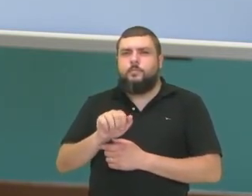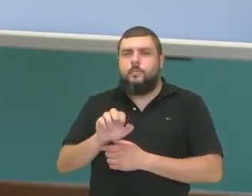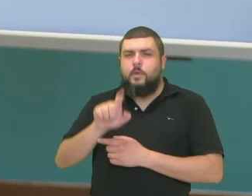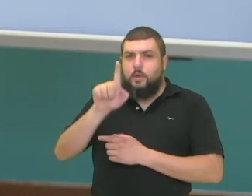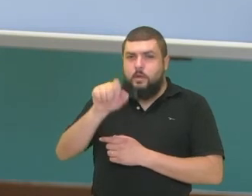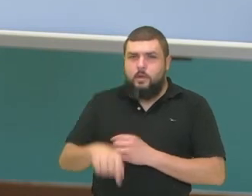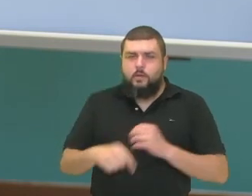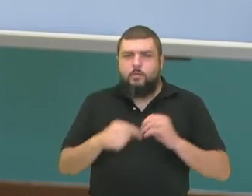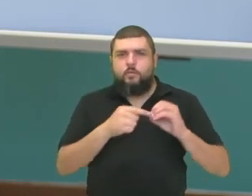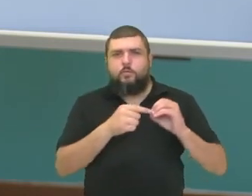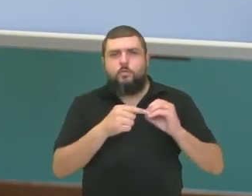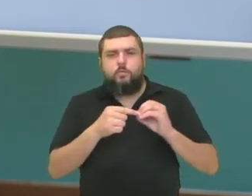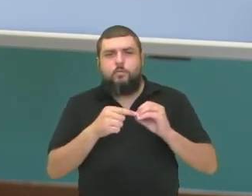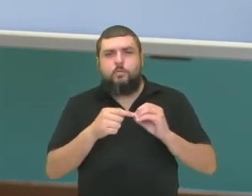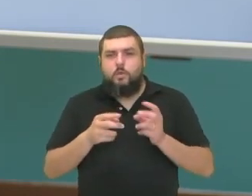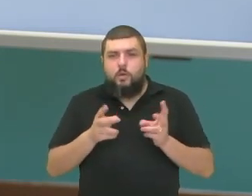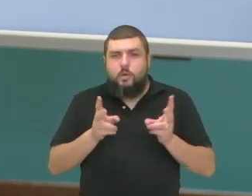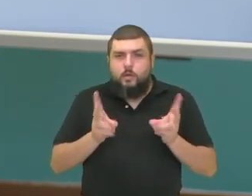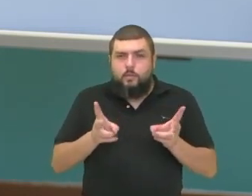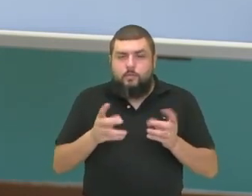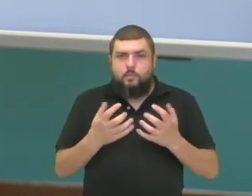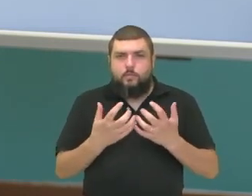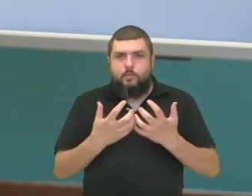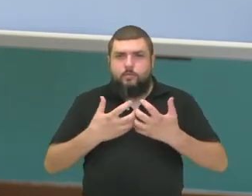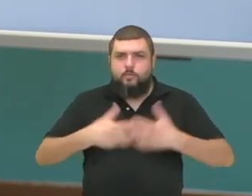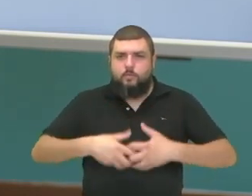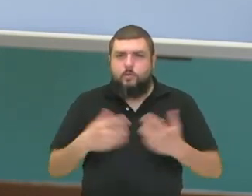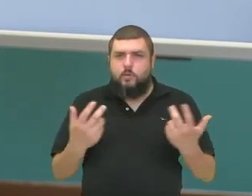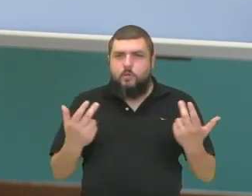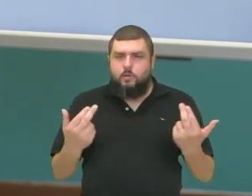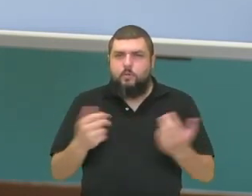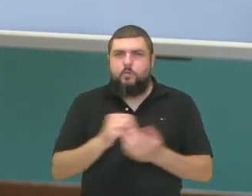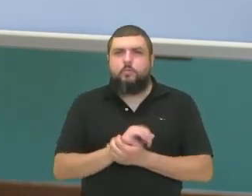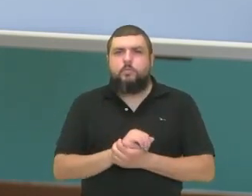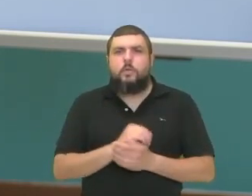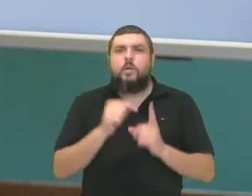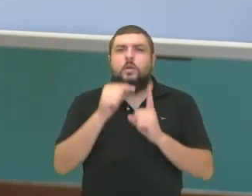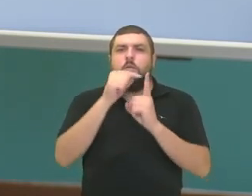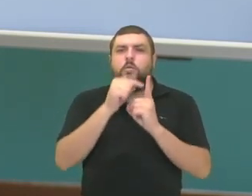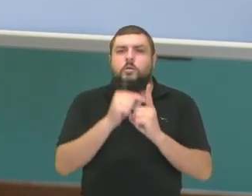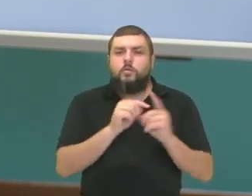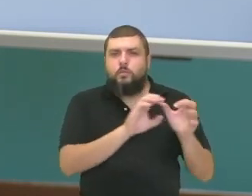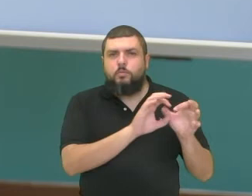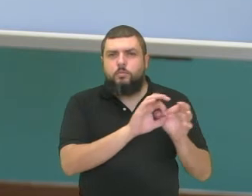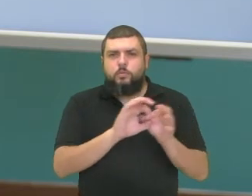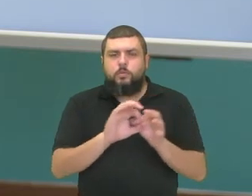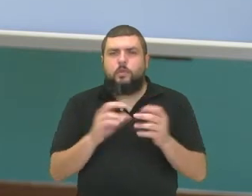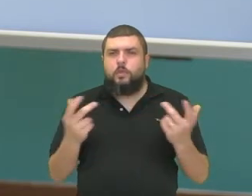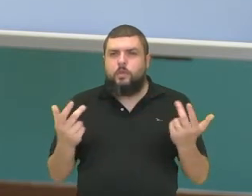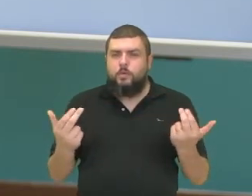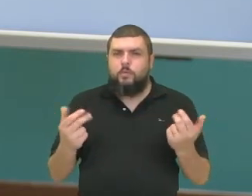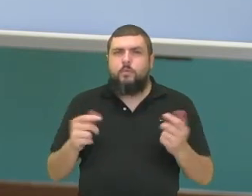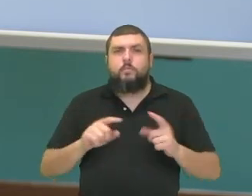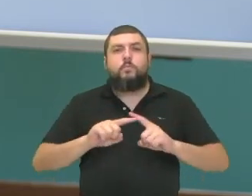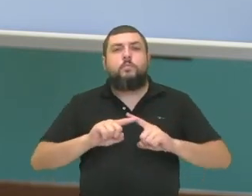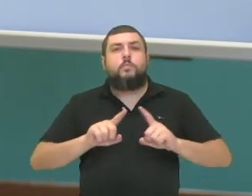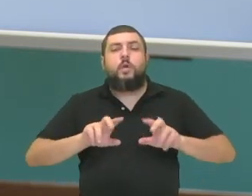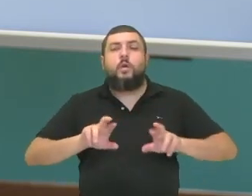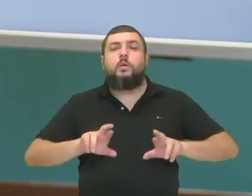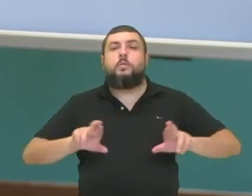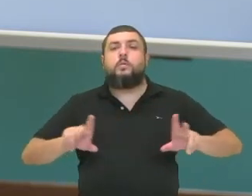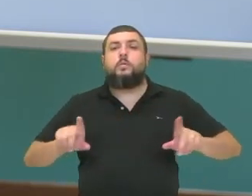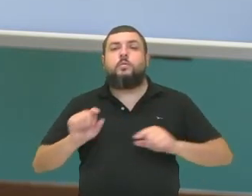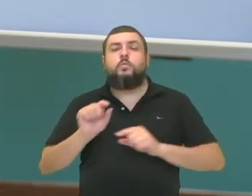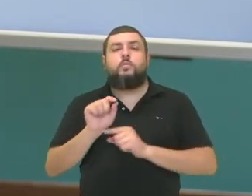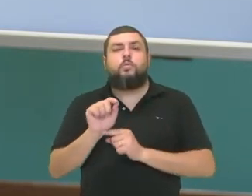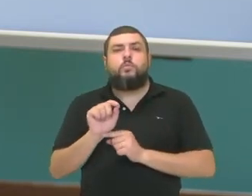pertencem à mesma função, apresentam o mesmo tipo de cadeia, mas apresentam diferença na